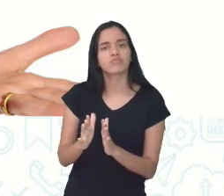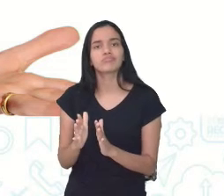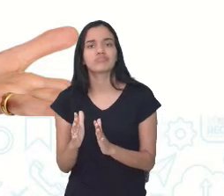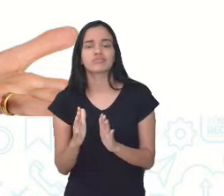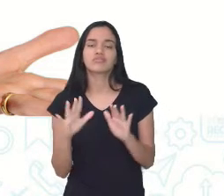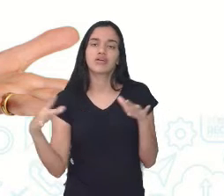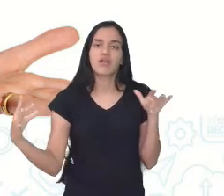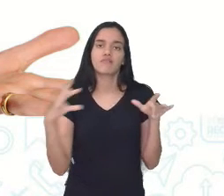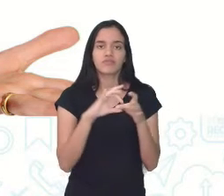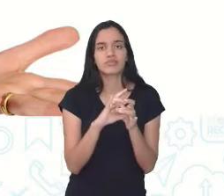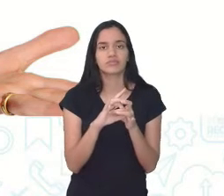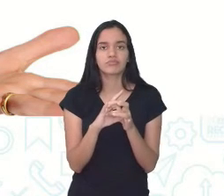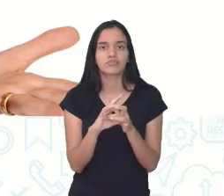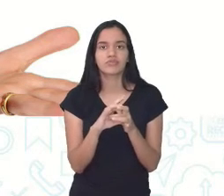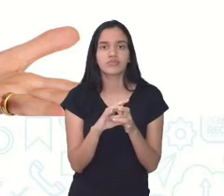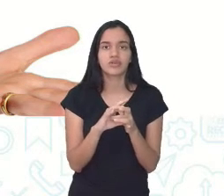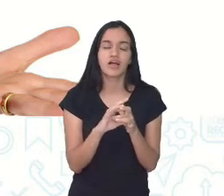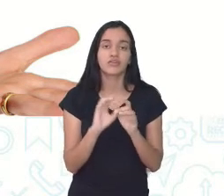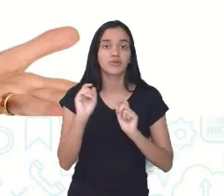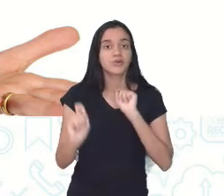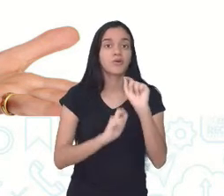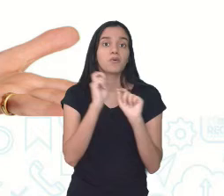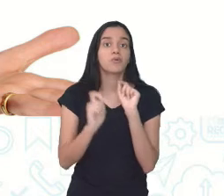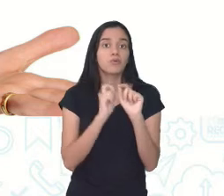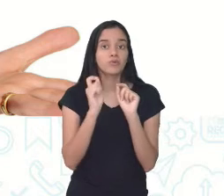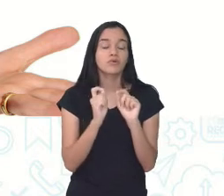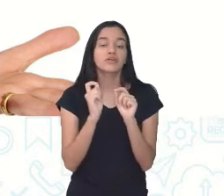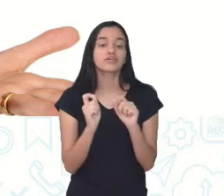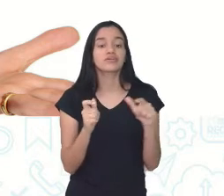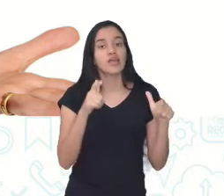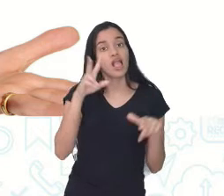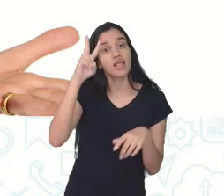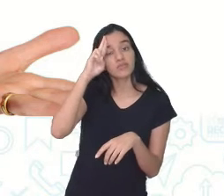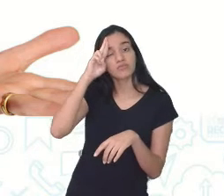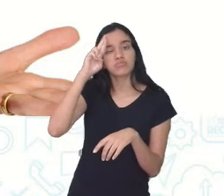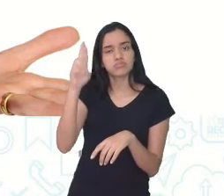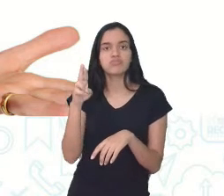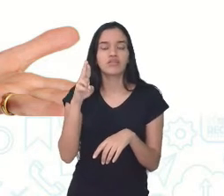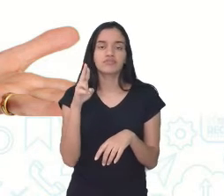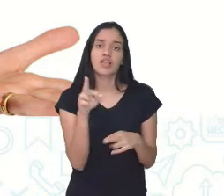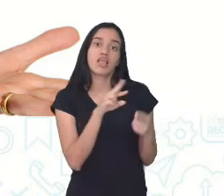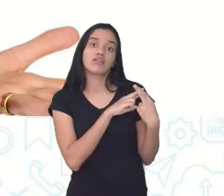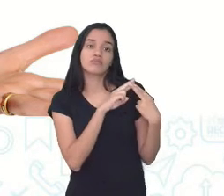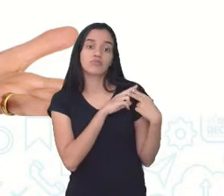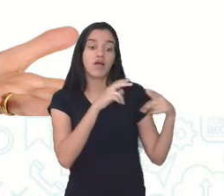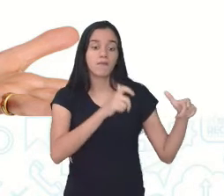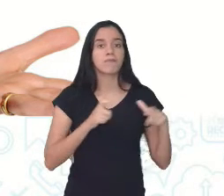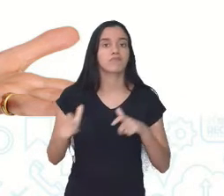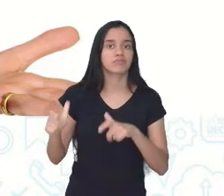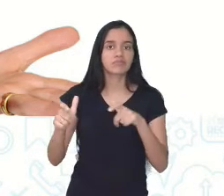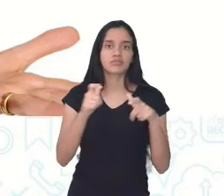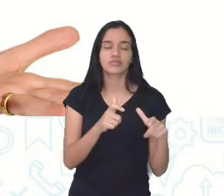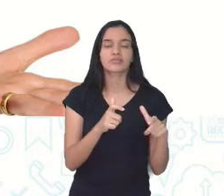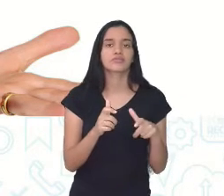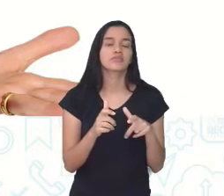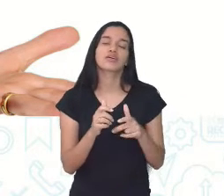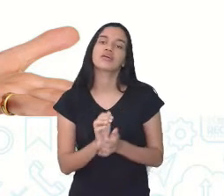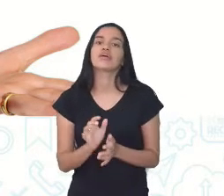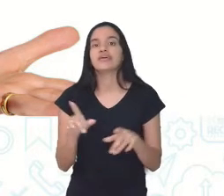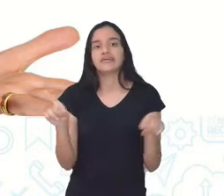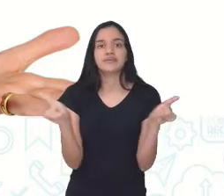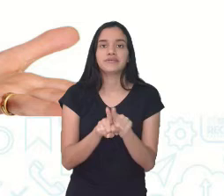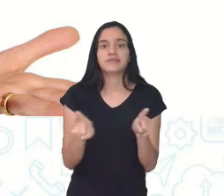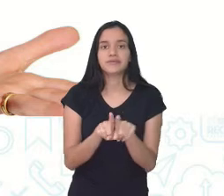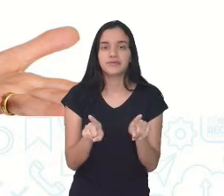muito vinculada àqueles grandes proprietários de terra, a elite, né? Era uma elite que estava ali no comando,